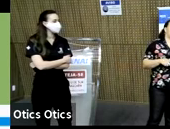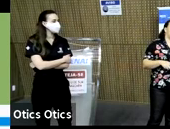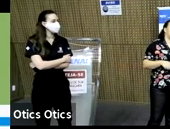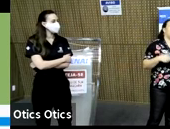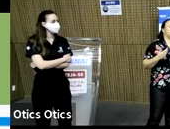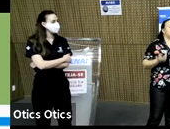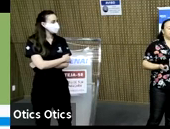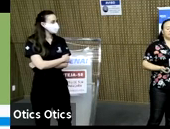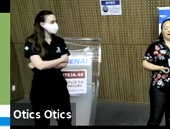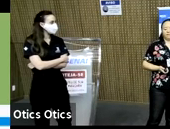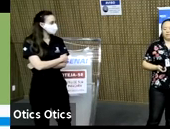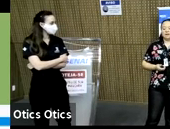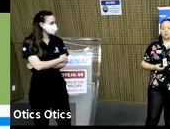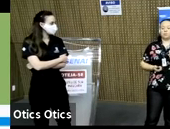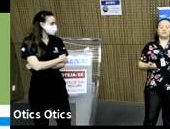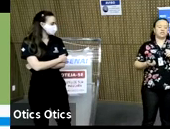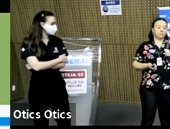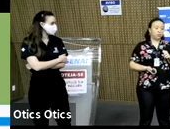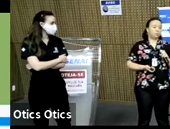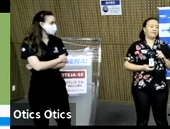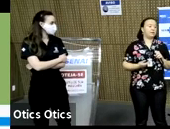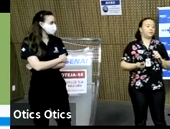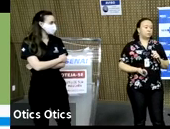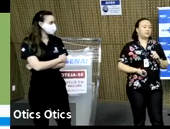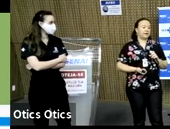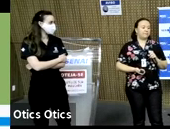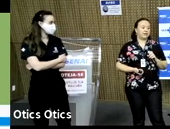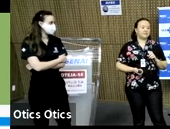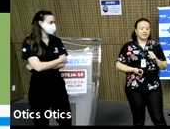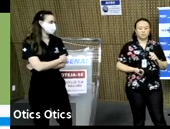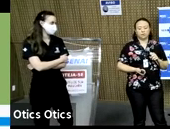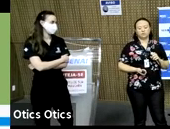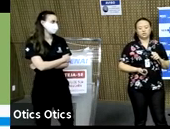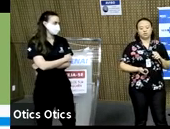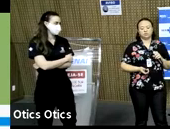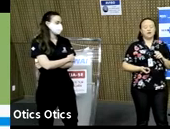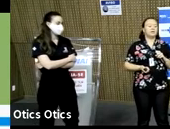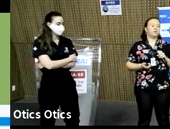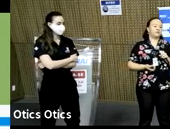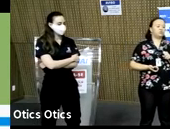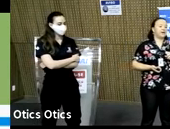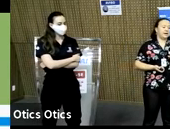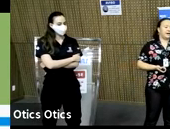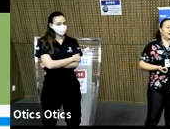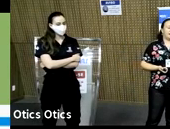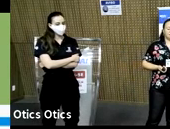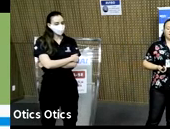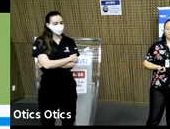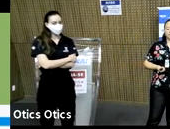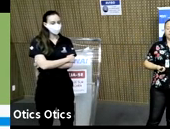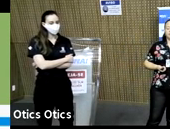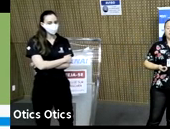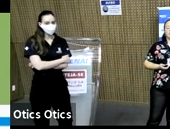um estava de atestado, outro estava, então o paciente procurava e não encontrava acesso por causa disso. Então, isso gera